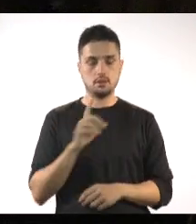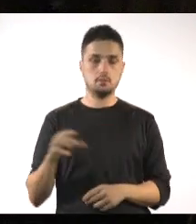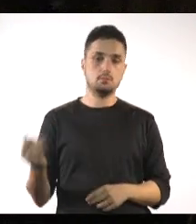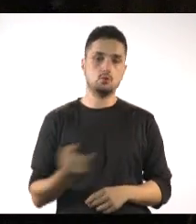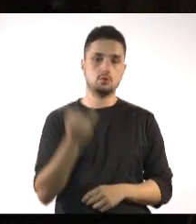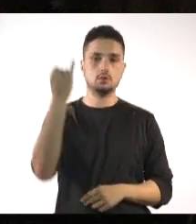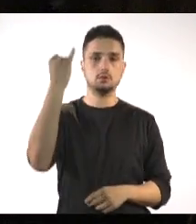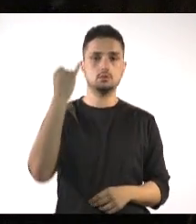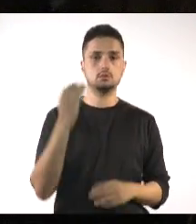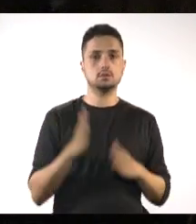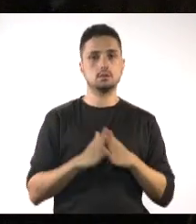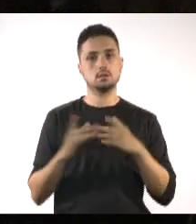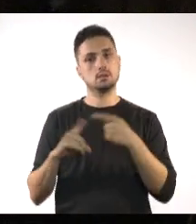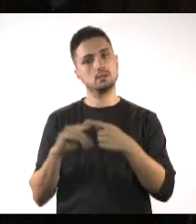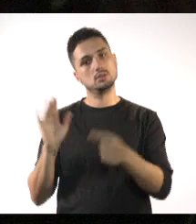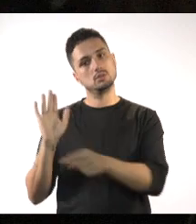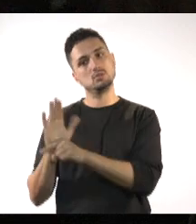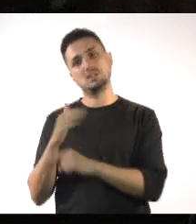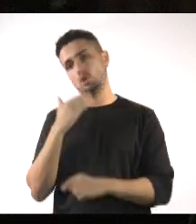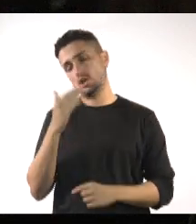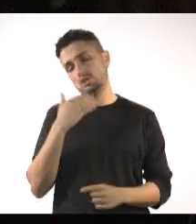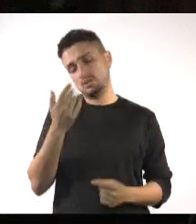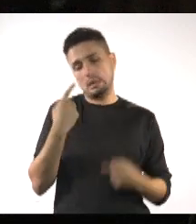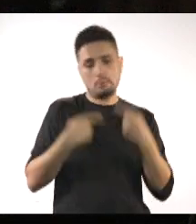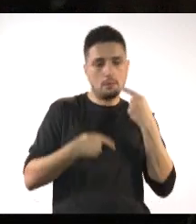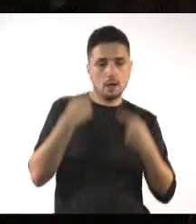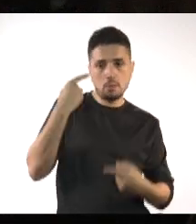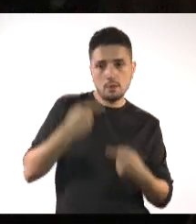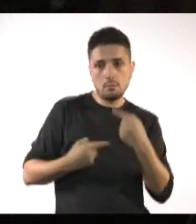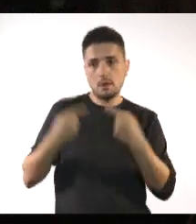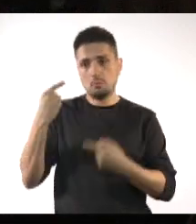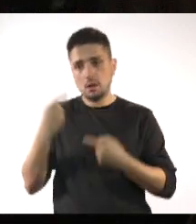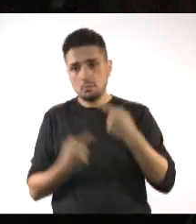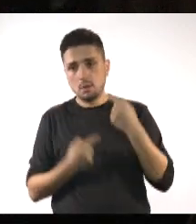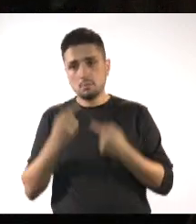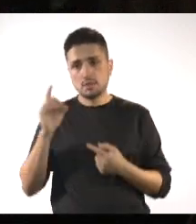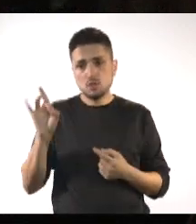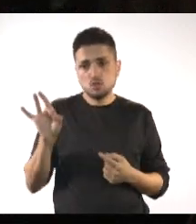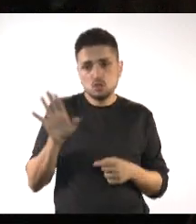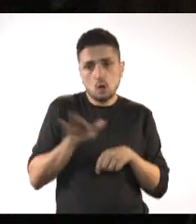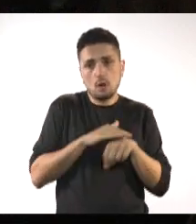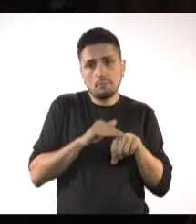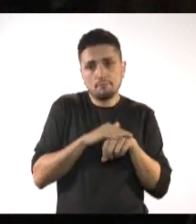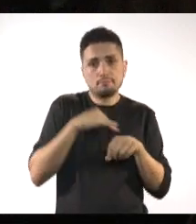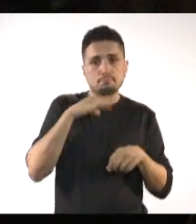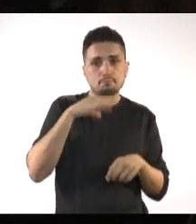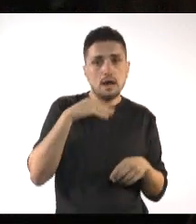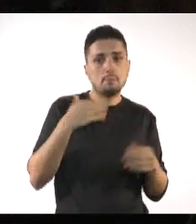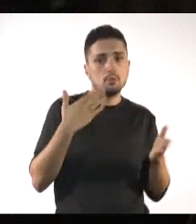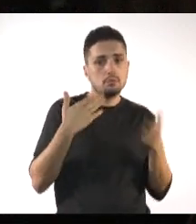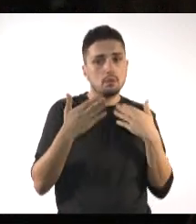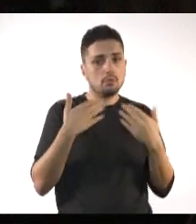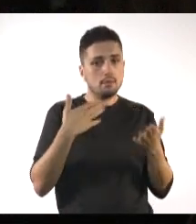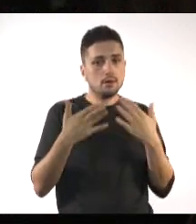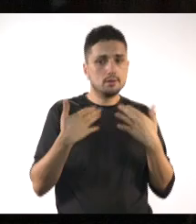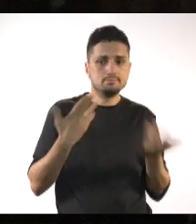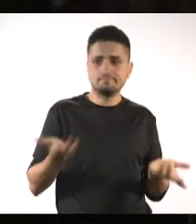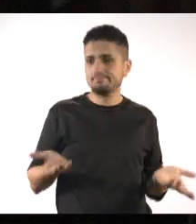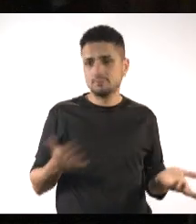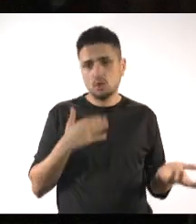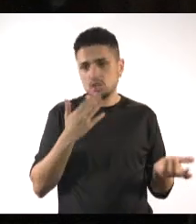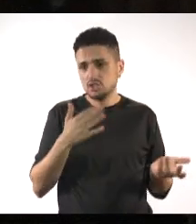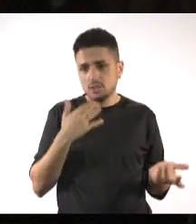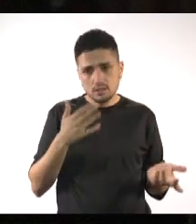essa contribuição, porque não adianta a gente fazer uma discussão, não adianta a gente fazer somente uma discussão racional, técnica,